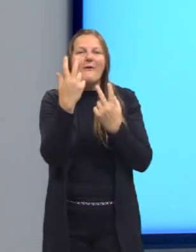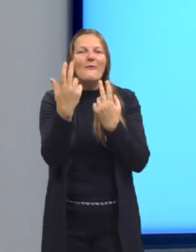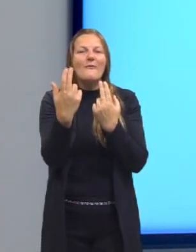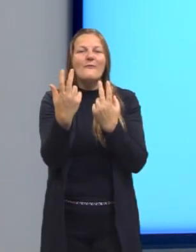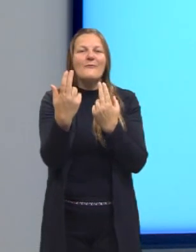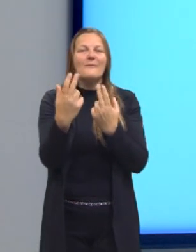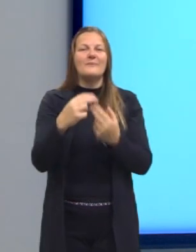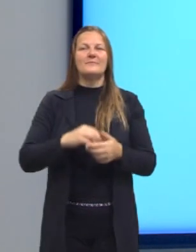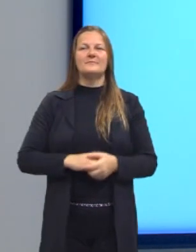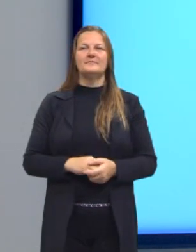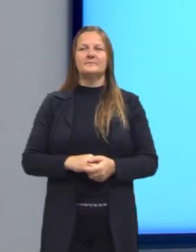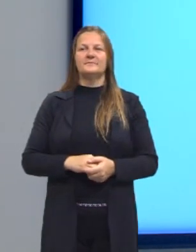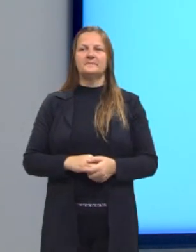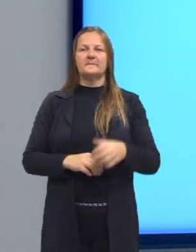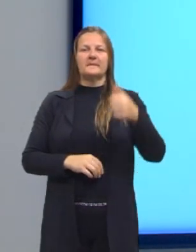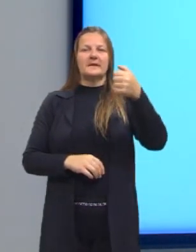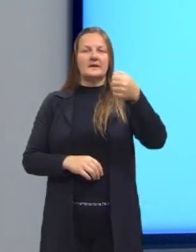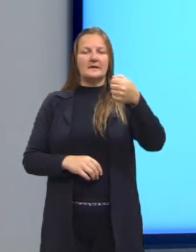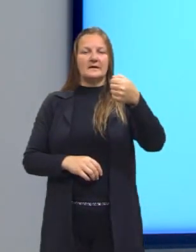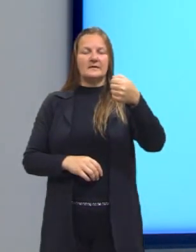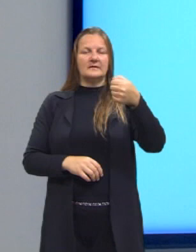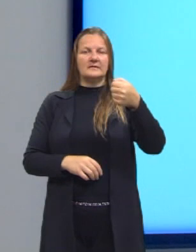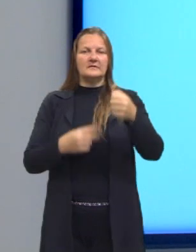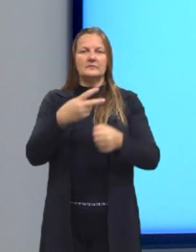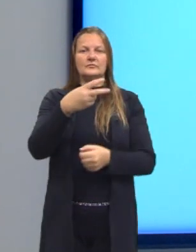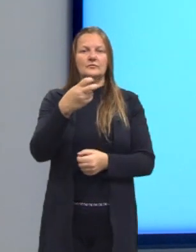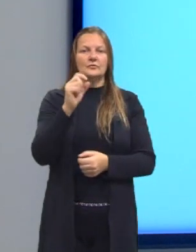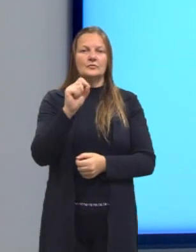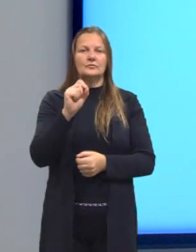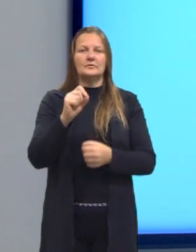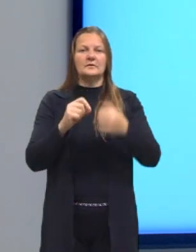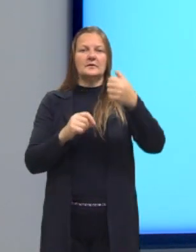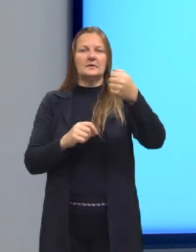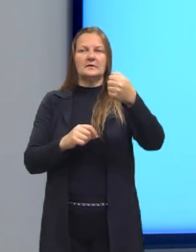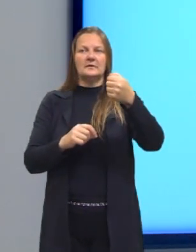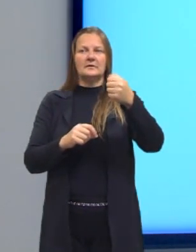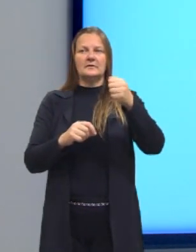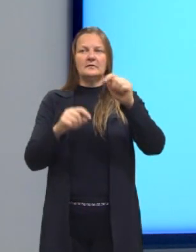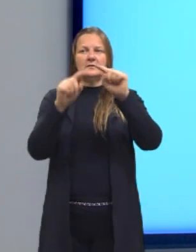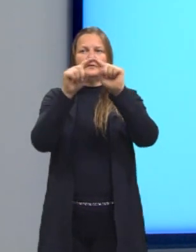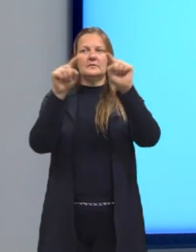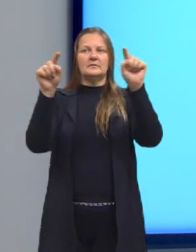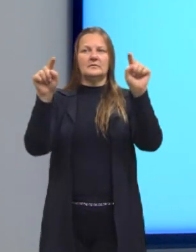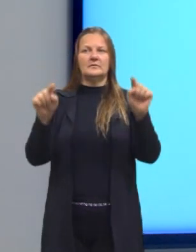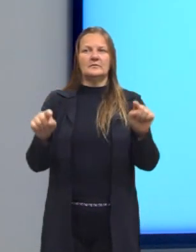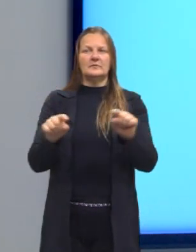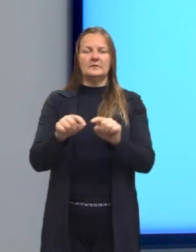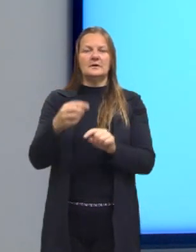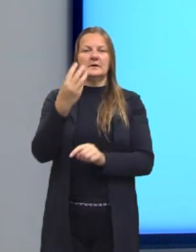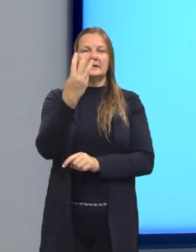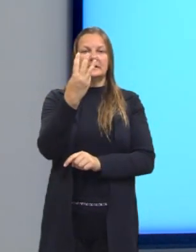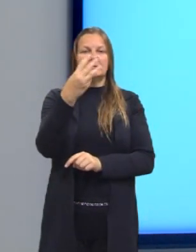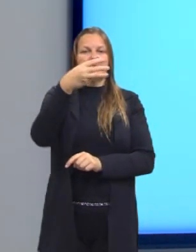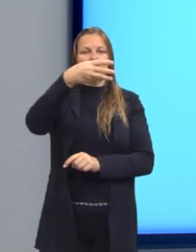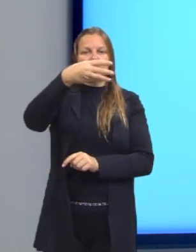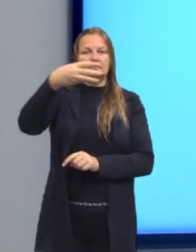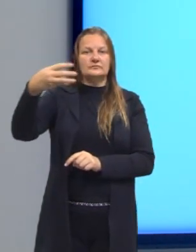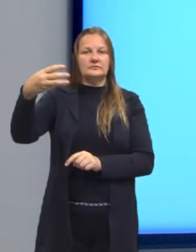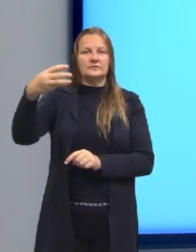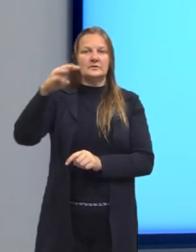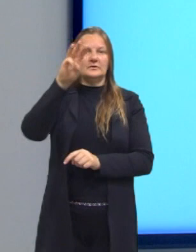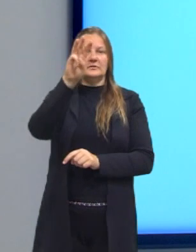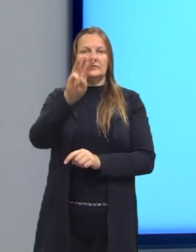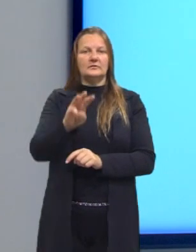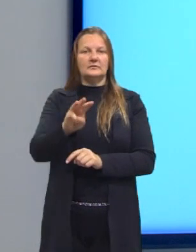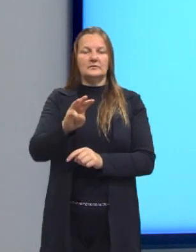iguais aqui nós teremos uma matriz a ela é uma matriz quadrada Então porque ela tem três linhas e três